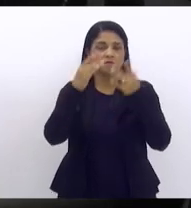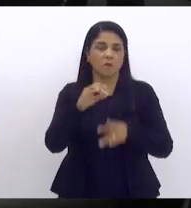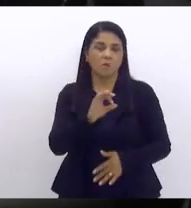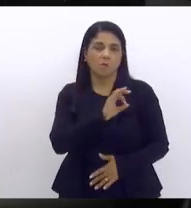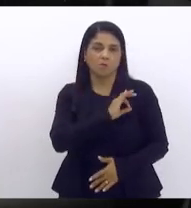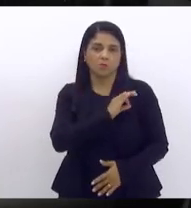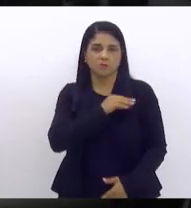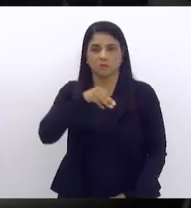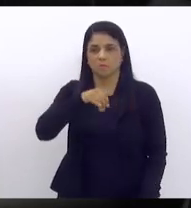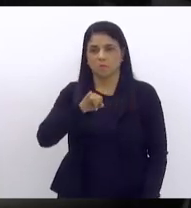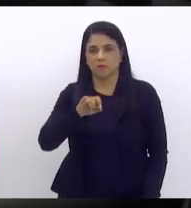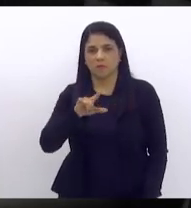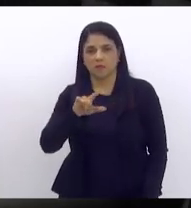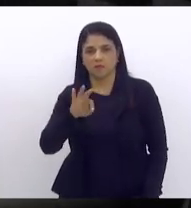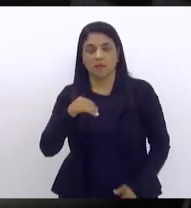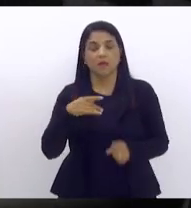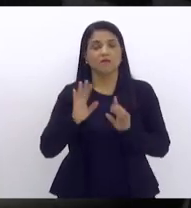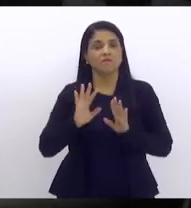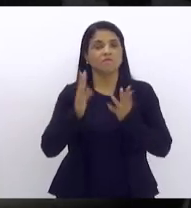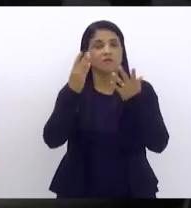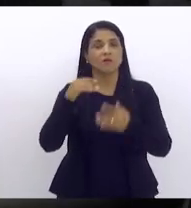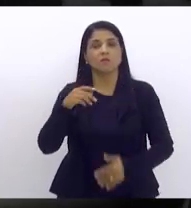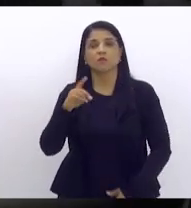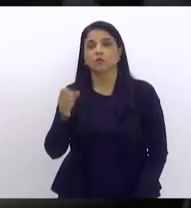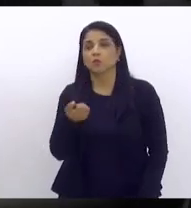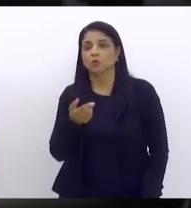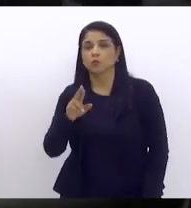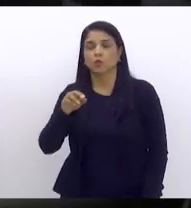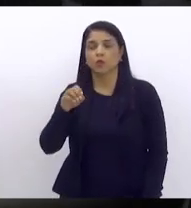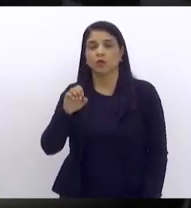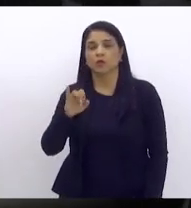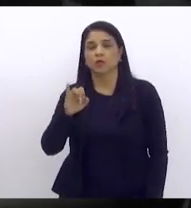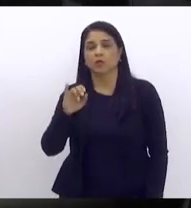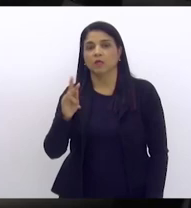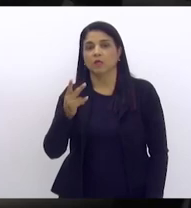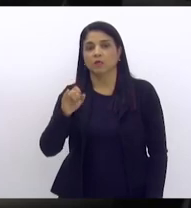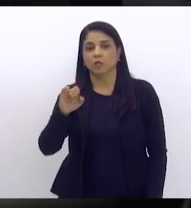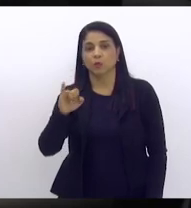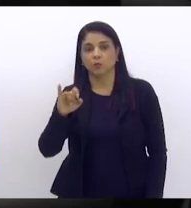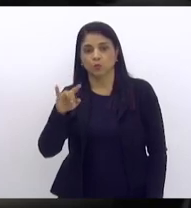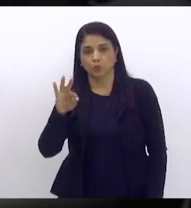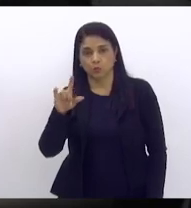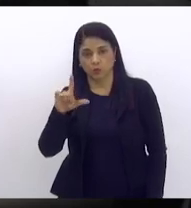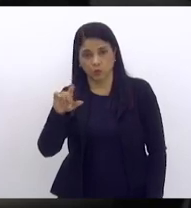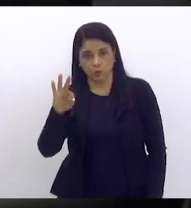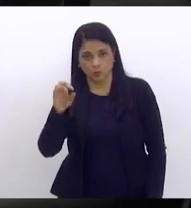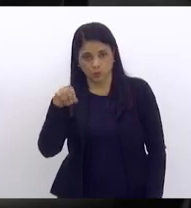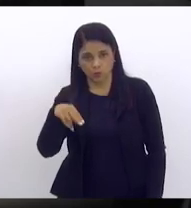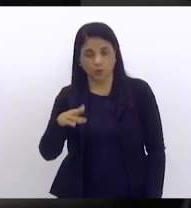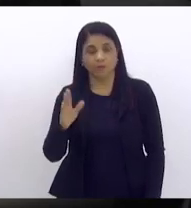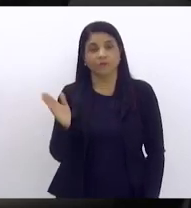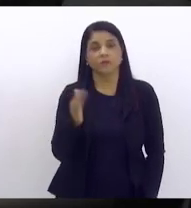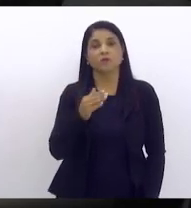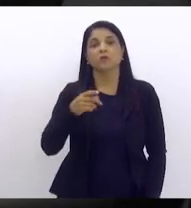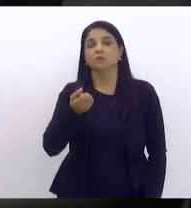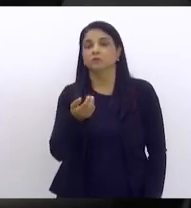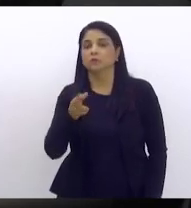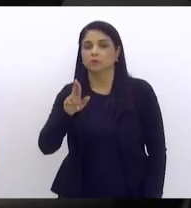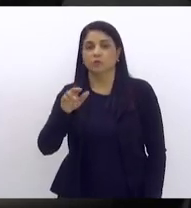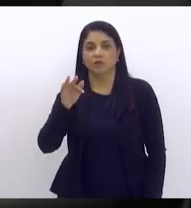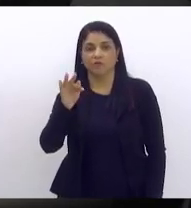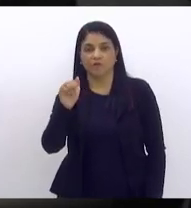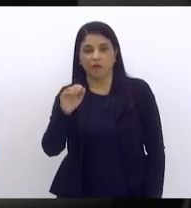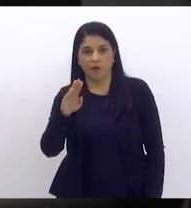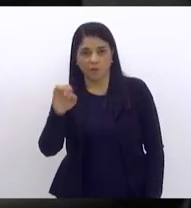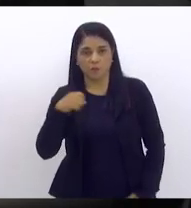doutor Hilton, parabéns ao Fábio, parabéns a todos os envolvidos com esta brilhante investigação que